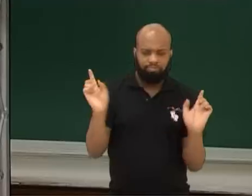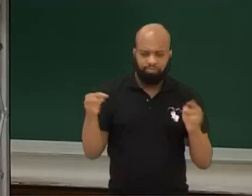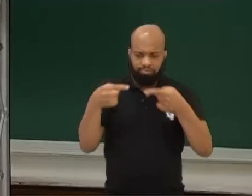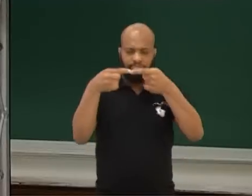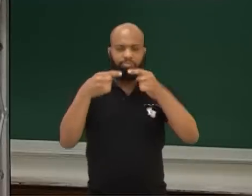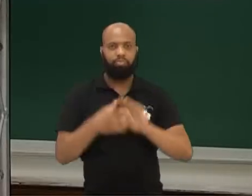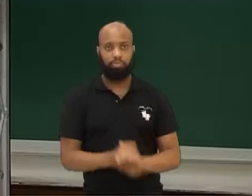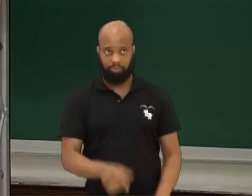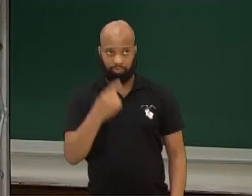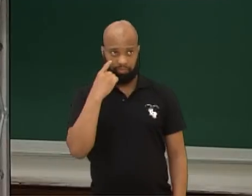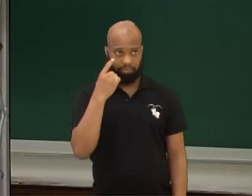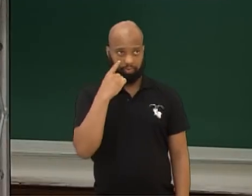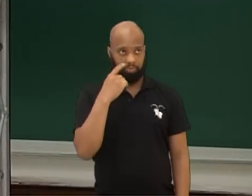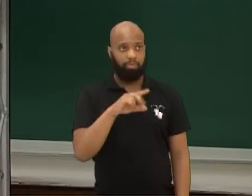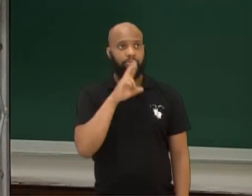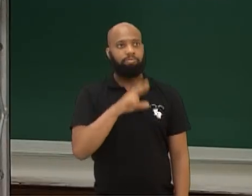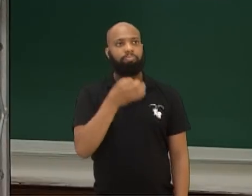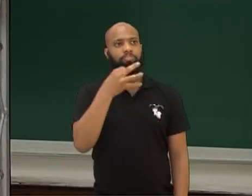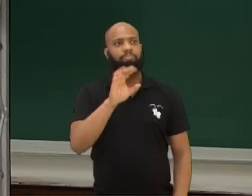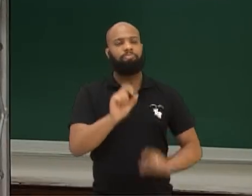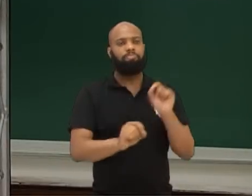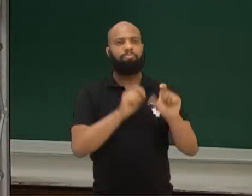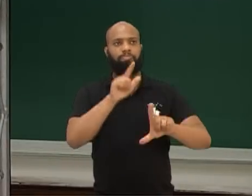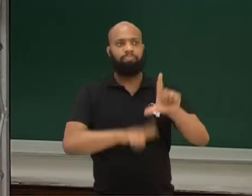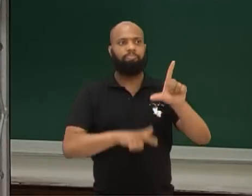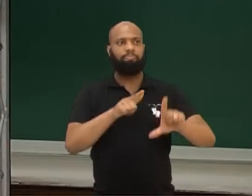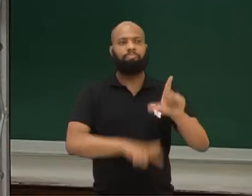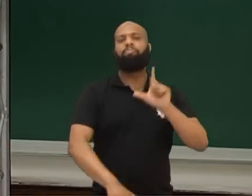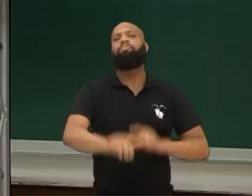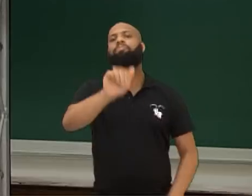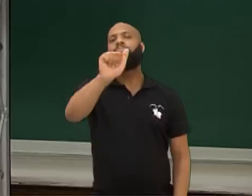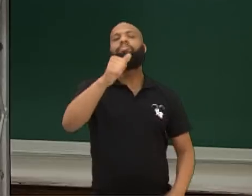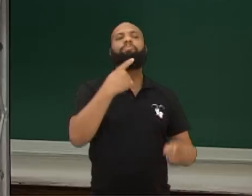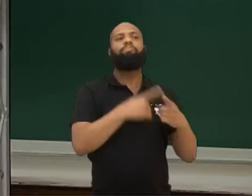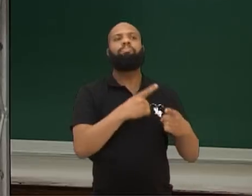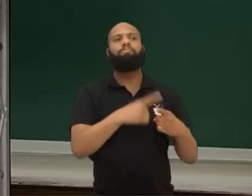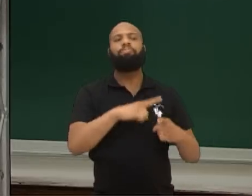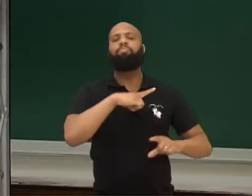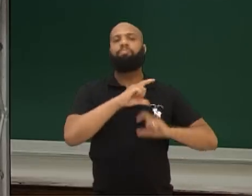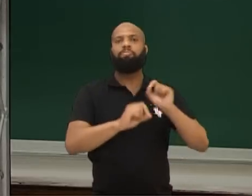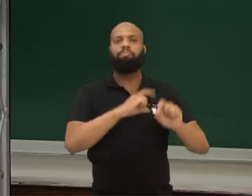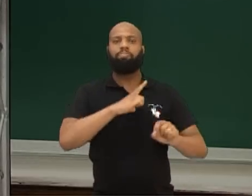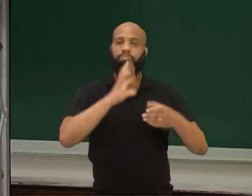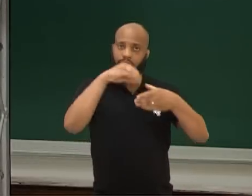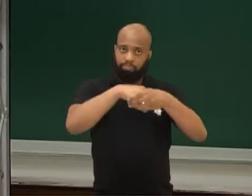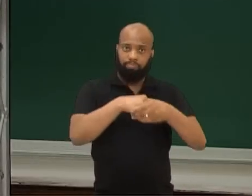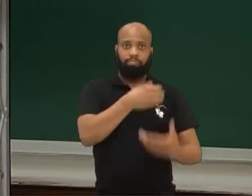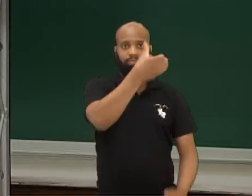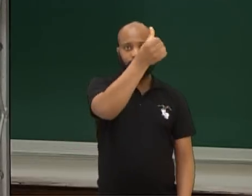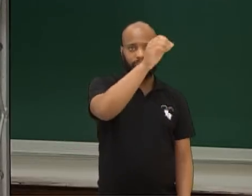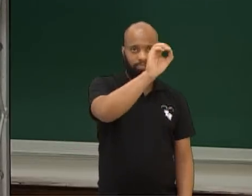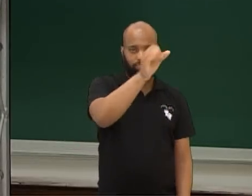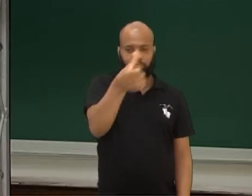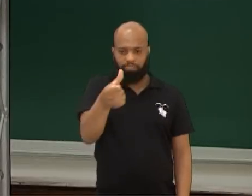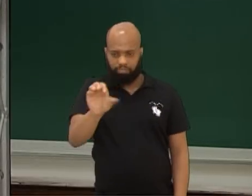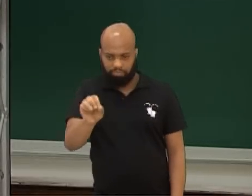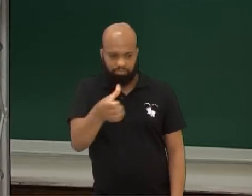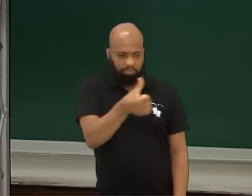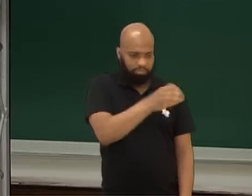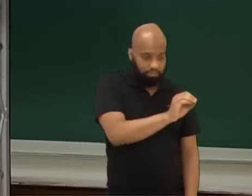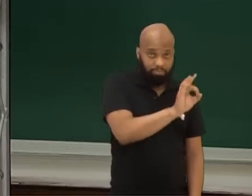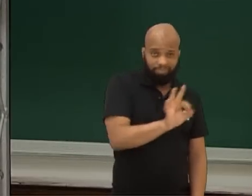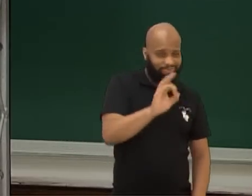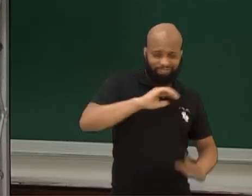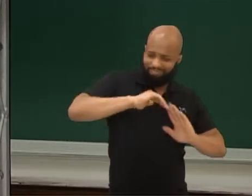ver? Então, a alternativa correta é a letra A. Por quê? Porque eu tenho aqui, ó, 60 graus, 60 graus,